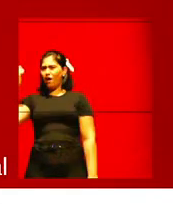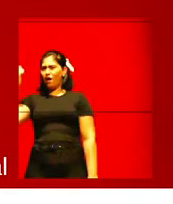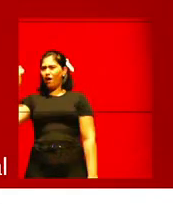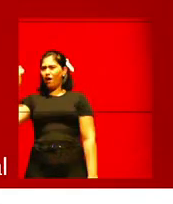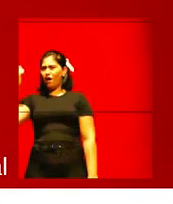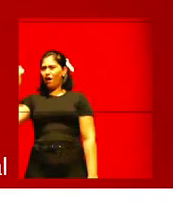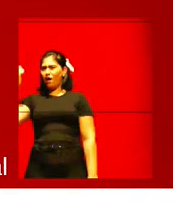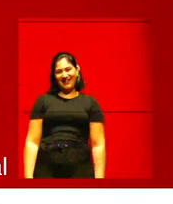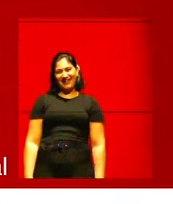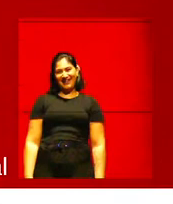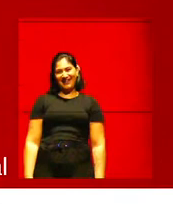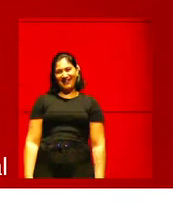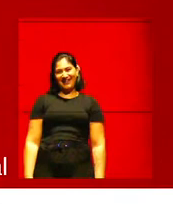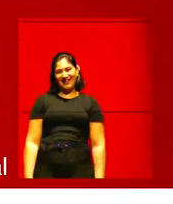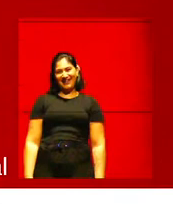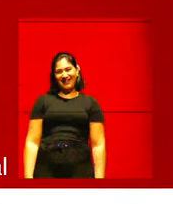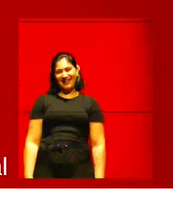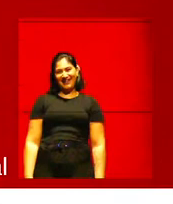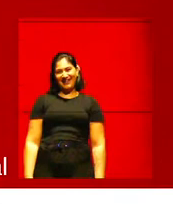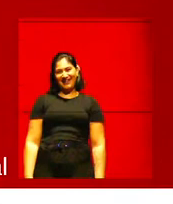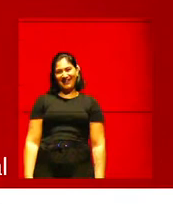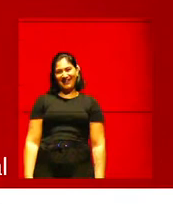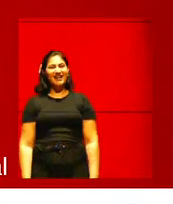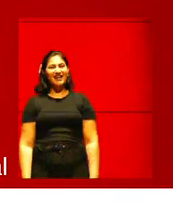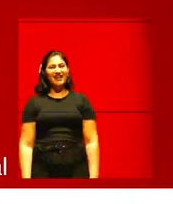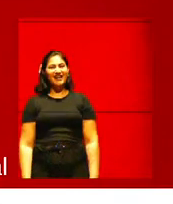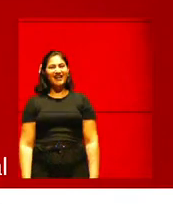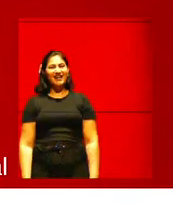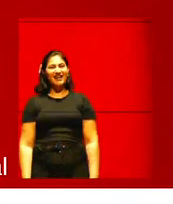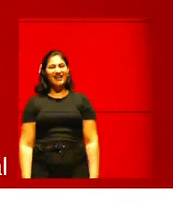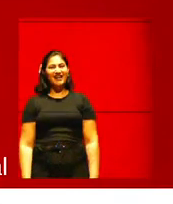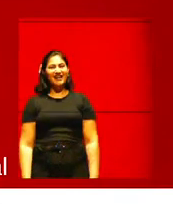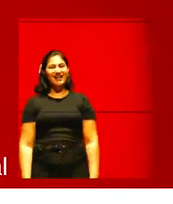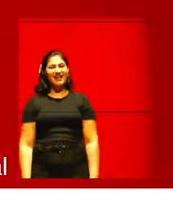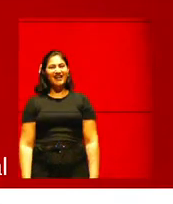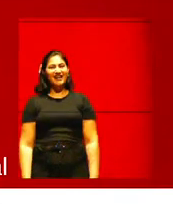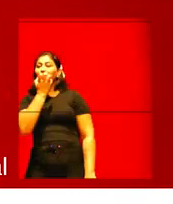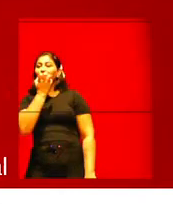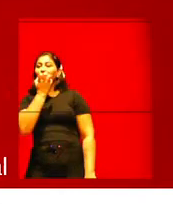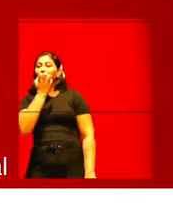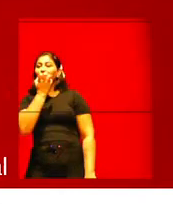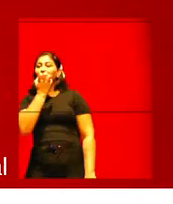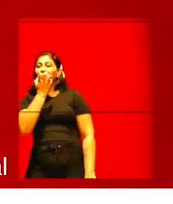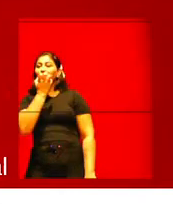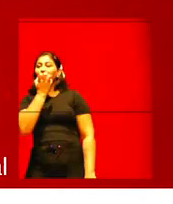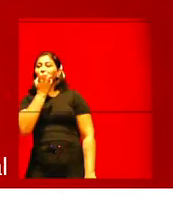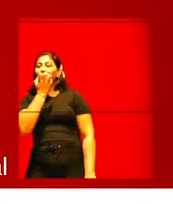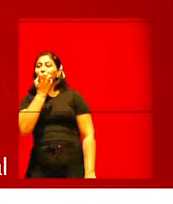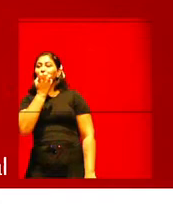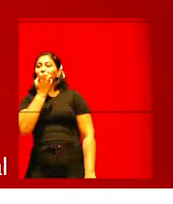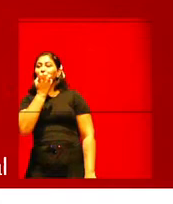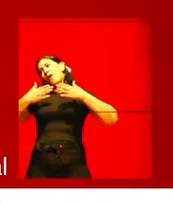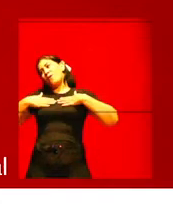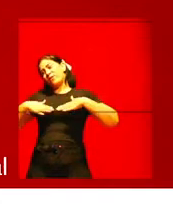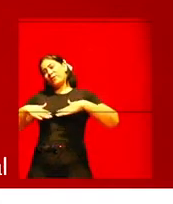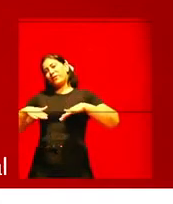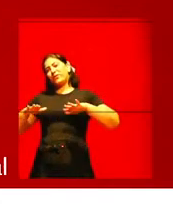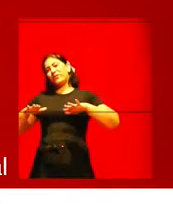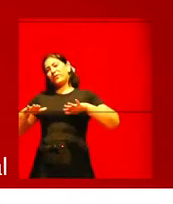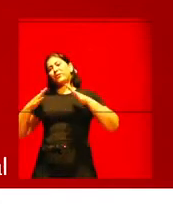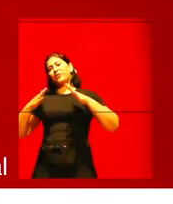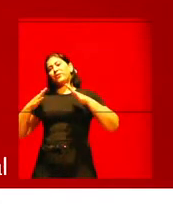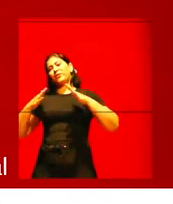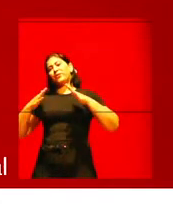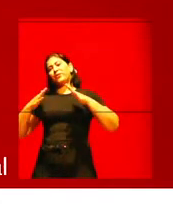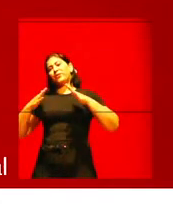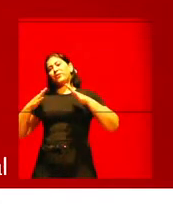Aproveita. Agora vai ser volta calma. A música é bem calminha, tá? Peço que vocês me ajudem, porque eu tô com o microfone segurando